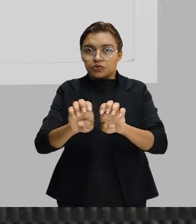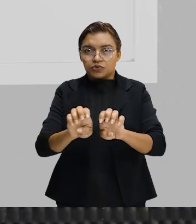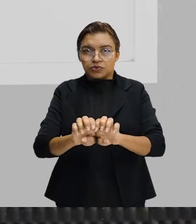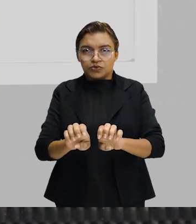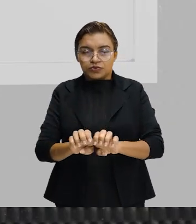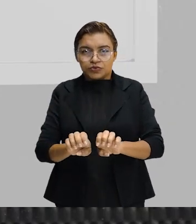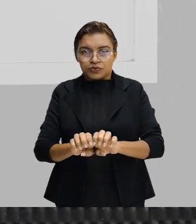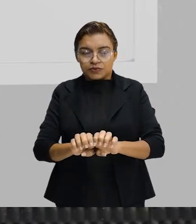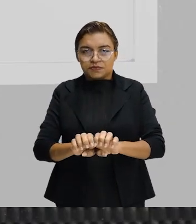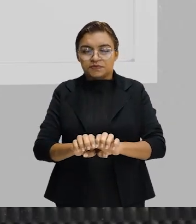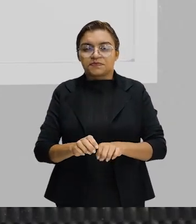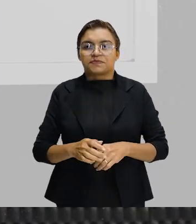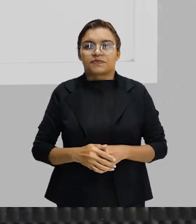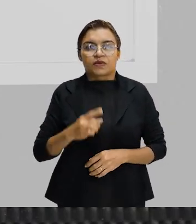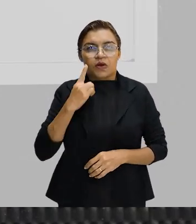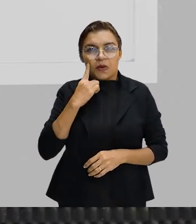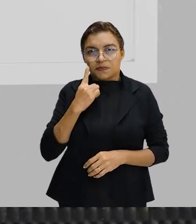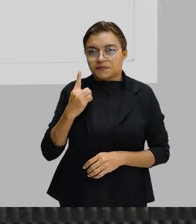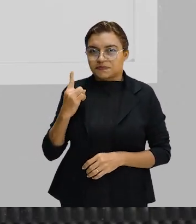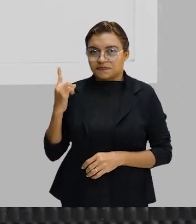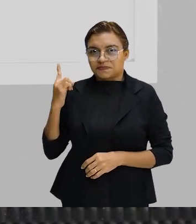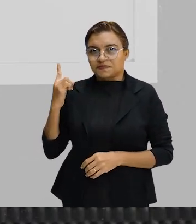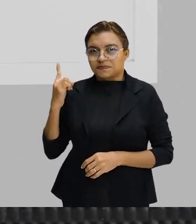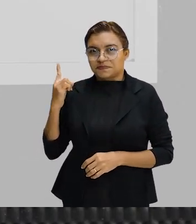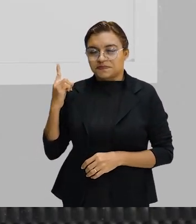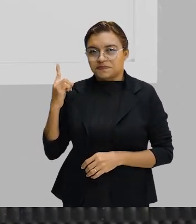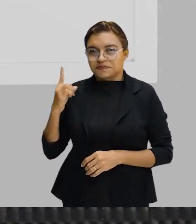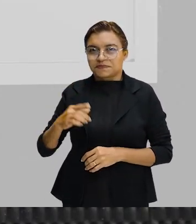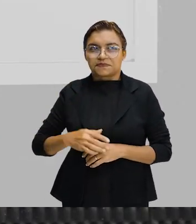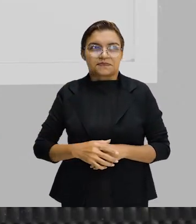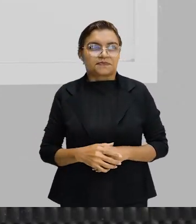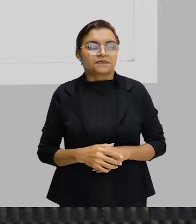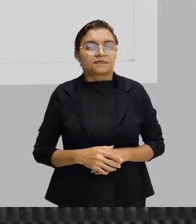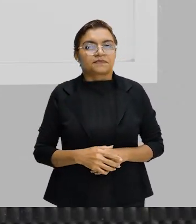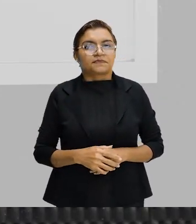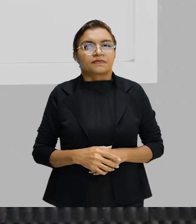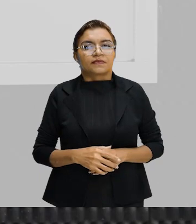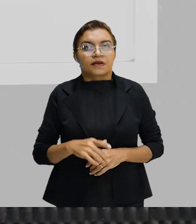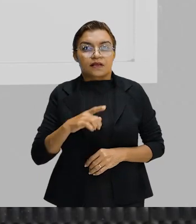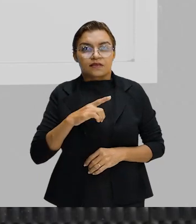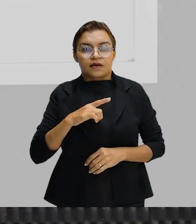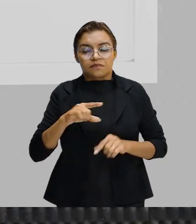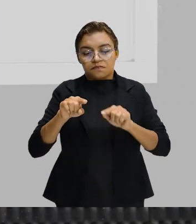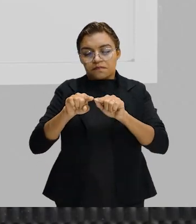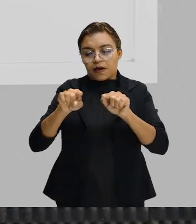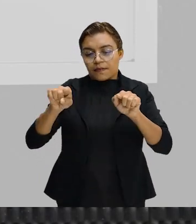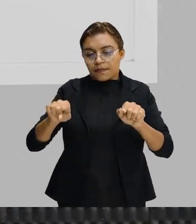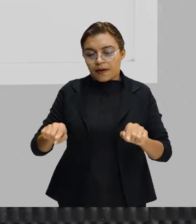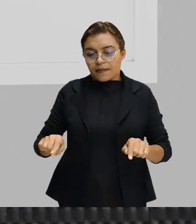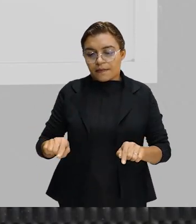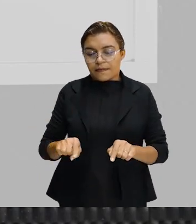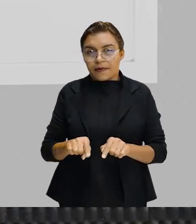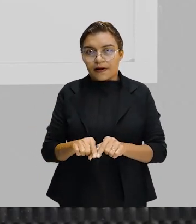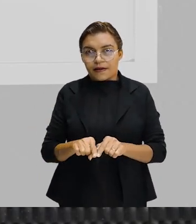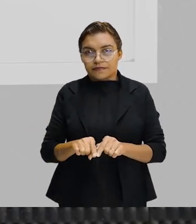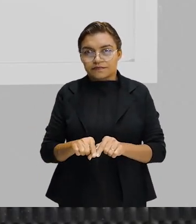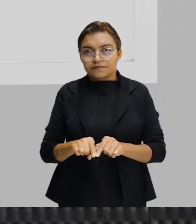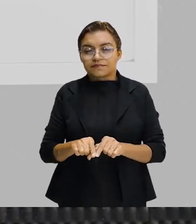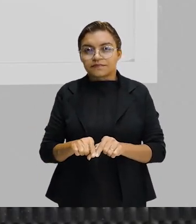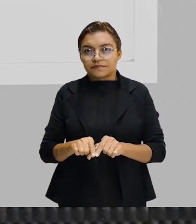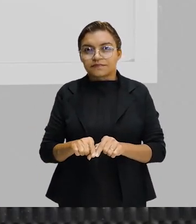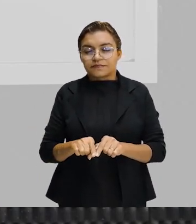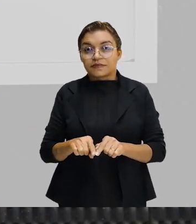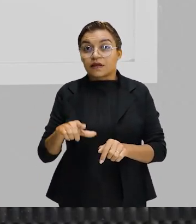sólido, estrutura interna. Ok? Então, nós temos aqui a representação de um sólido e nós temos as